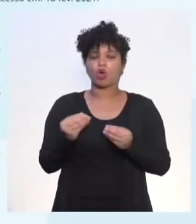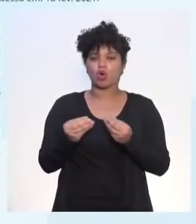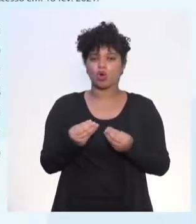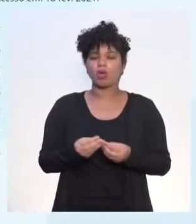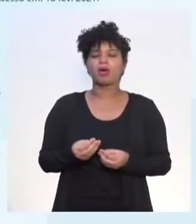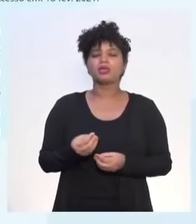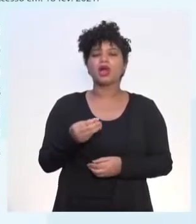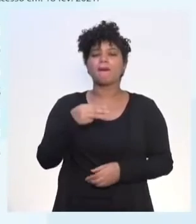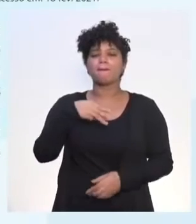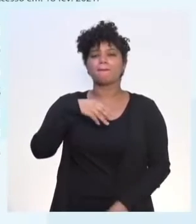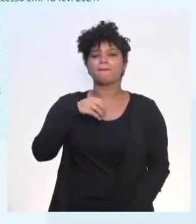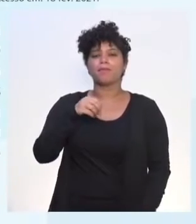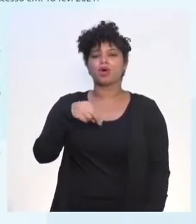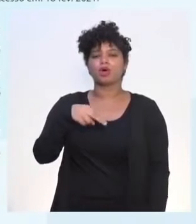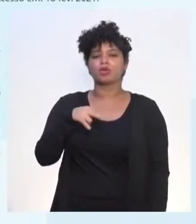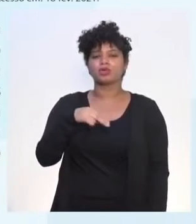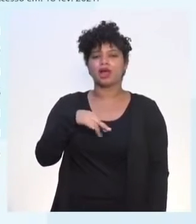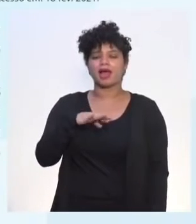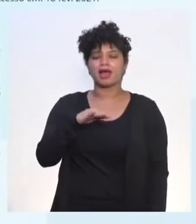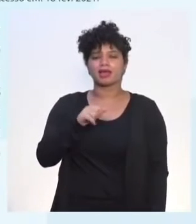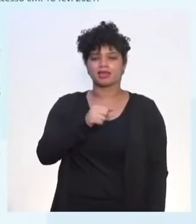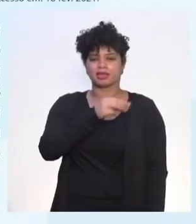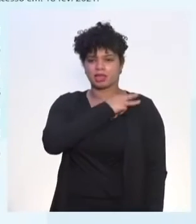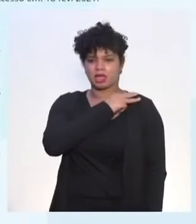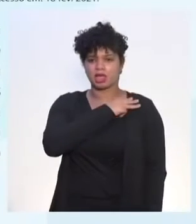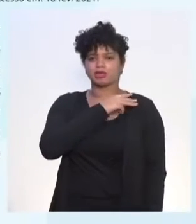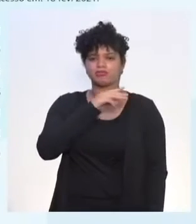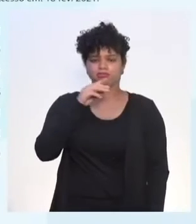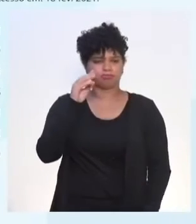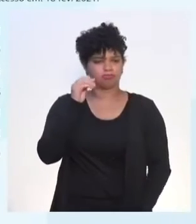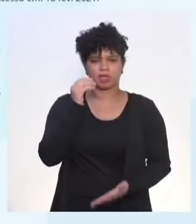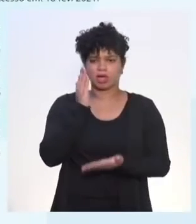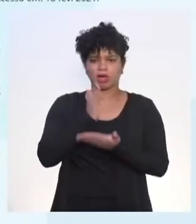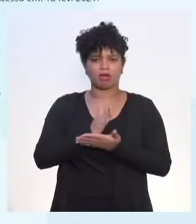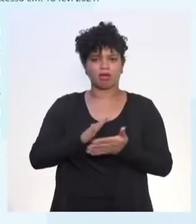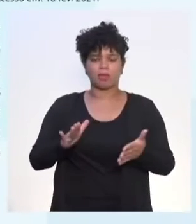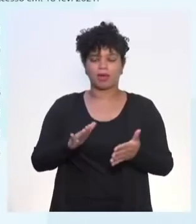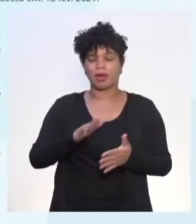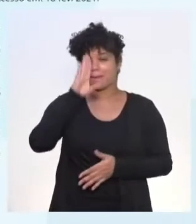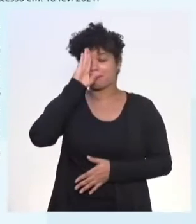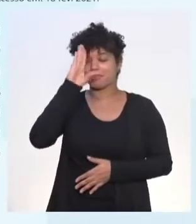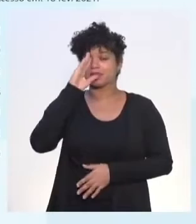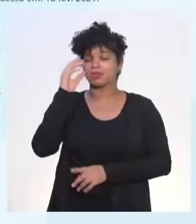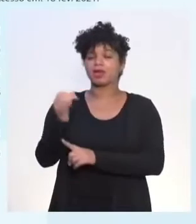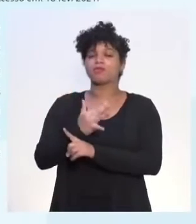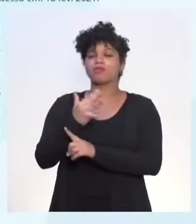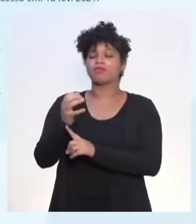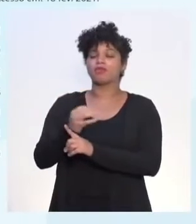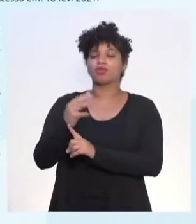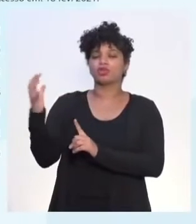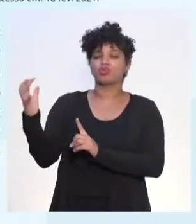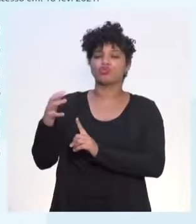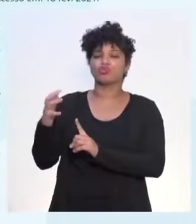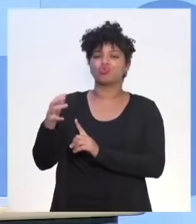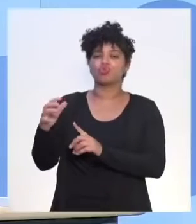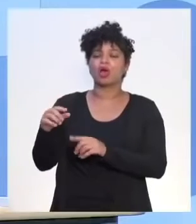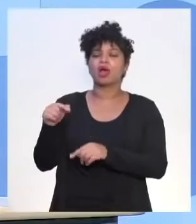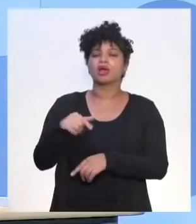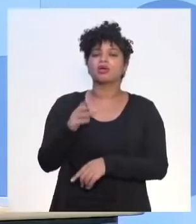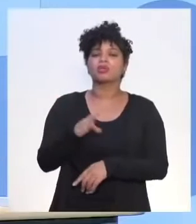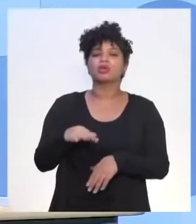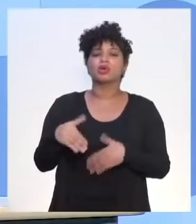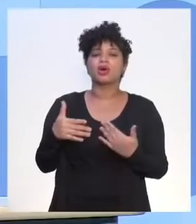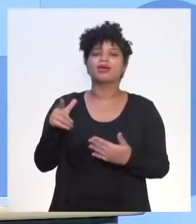monarquia. E na América, a referência principal eram os Estados Unidos, né? Na Revolução Americana, lá em 1776,